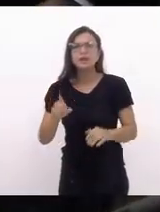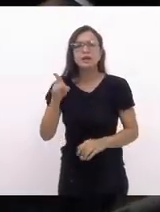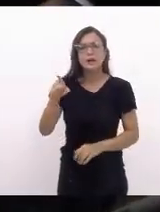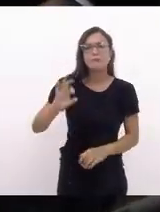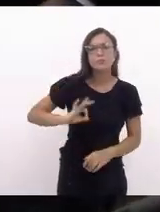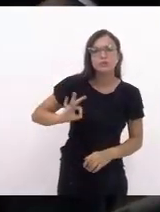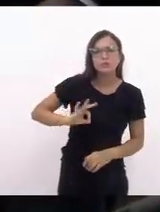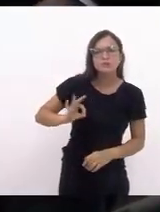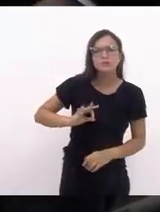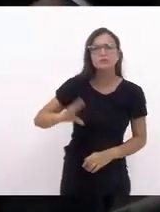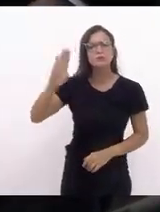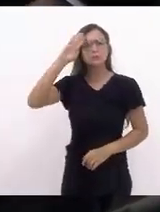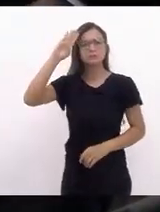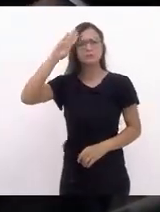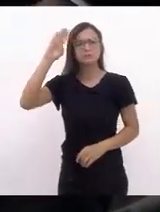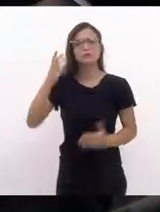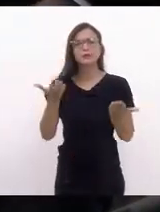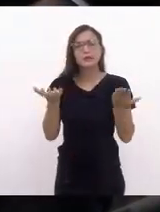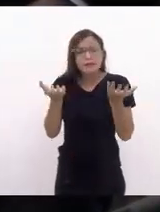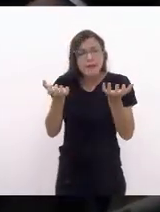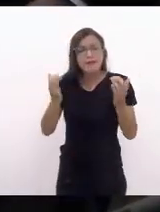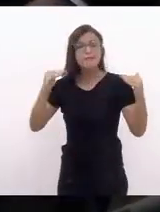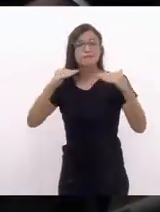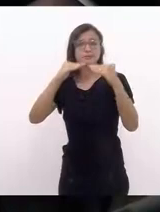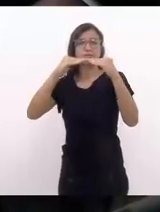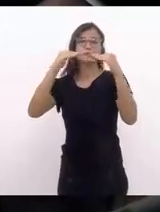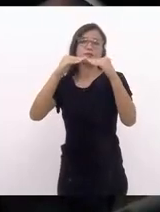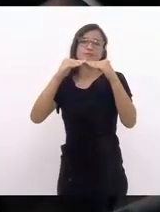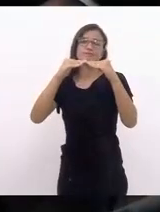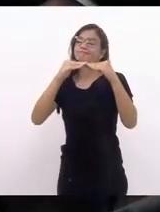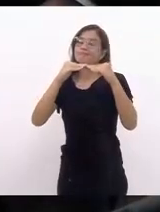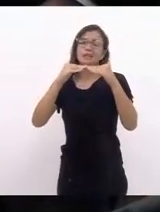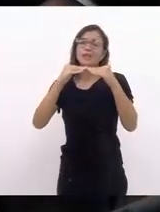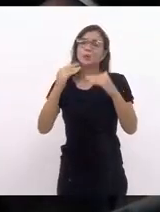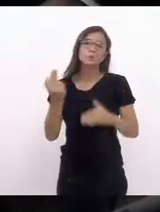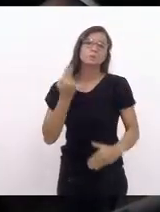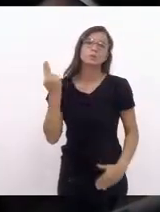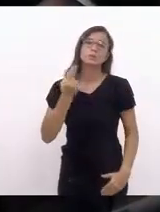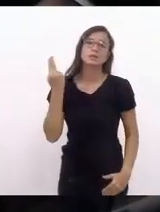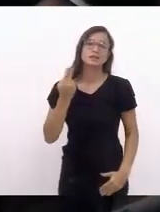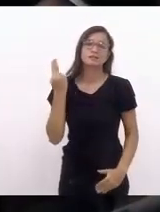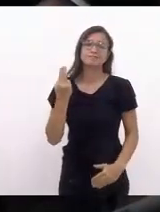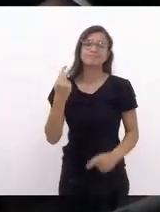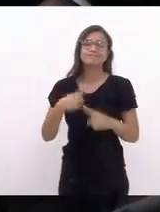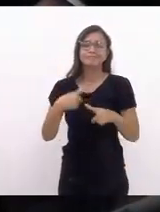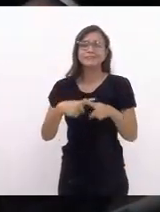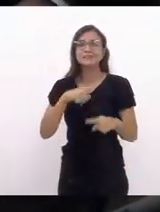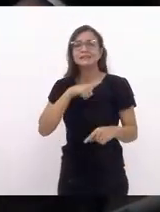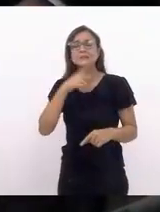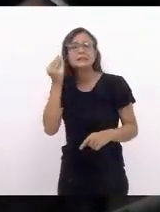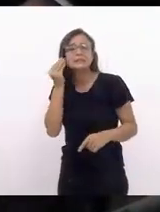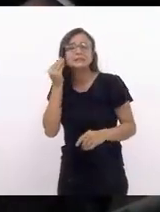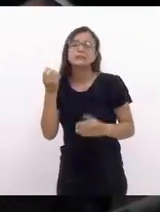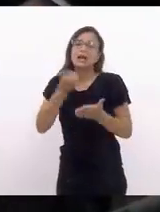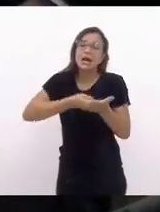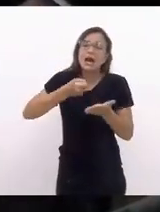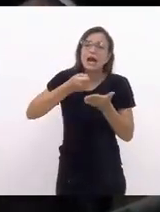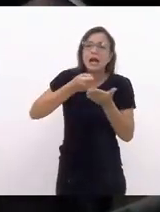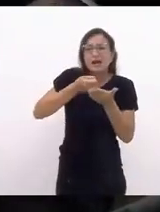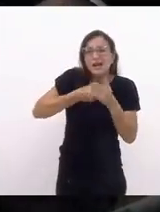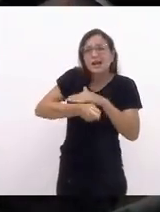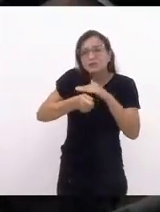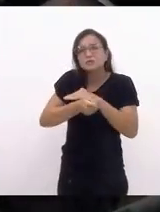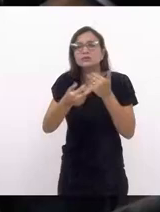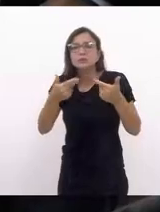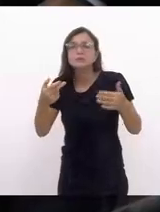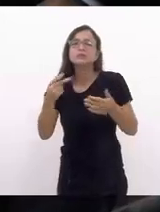passos que queria que passam isso não é possível porque nós temos a questão do teste de gastos Mas hoje nós